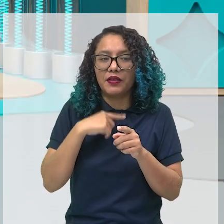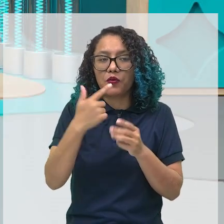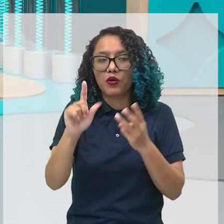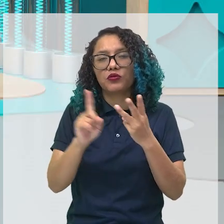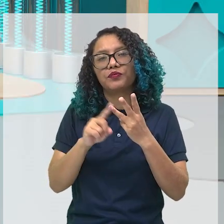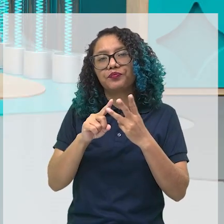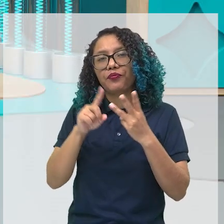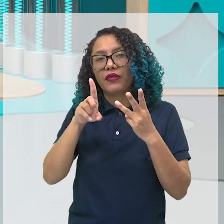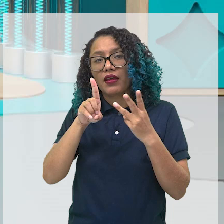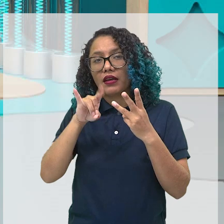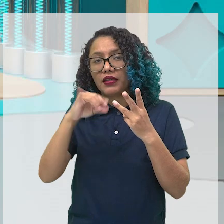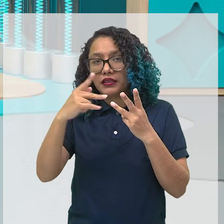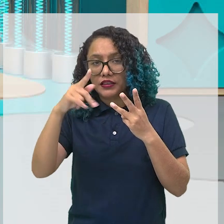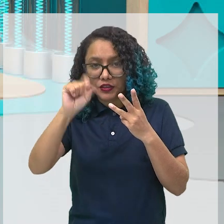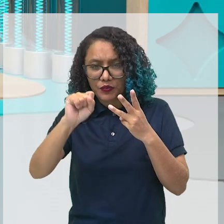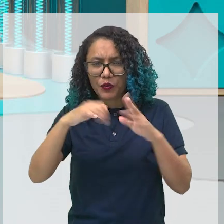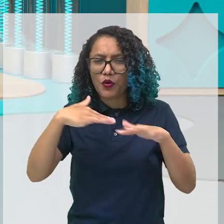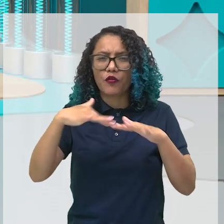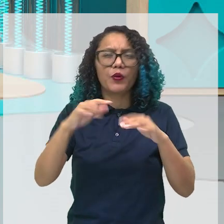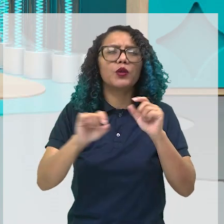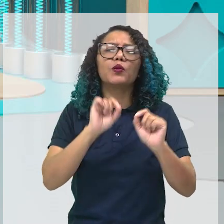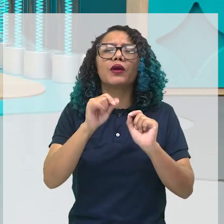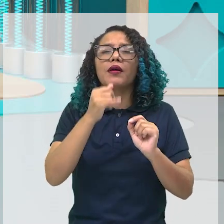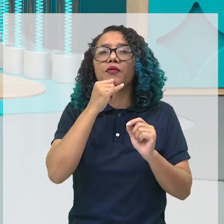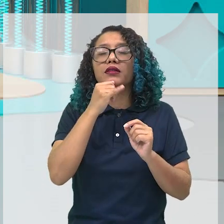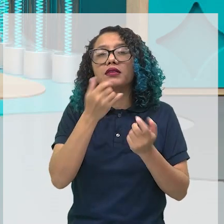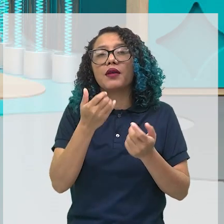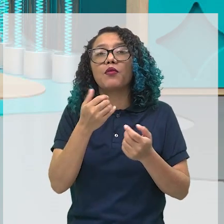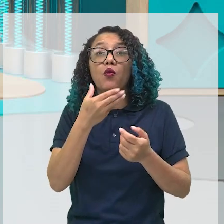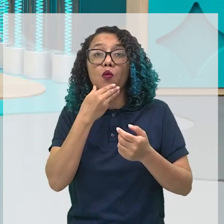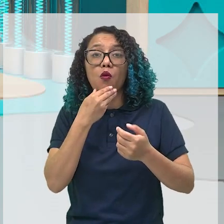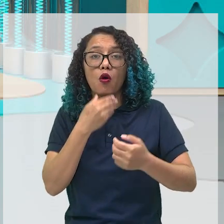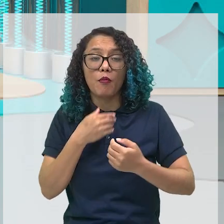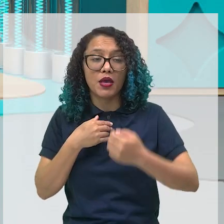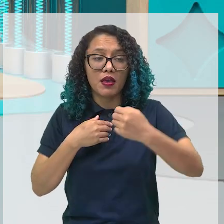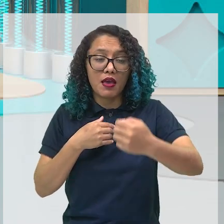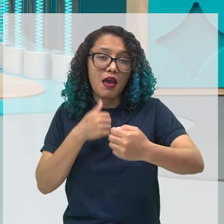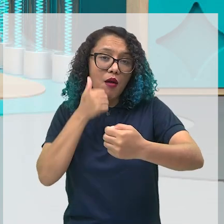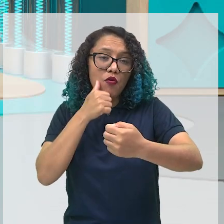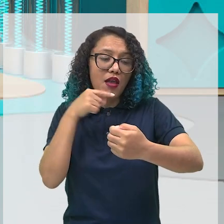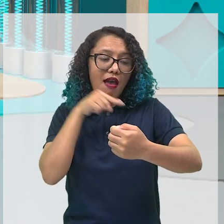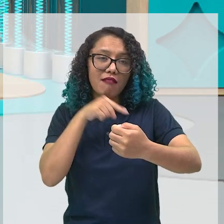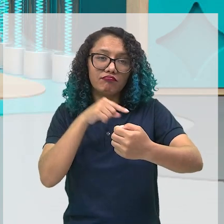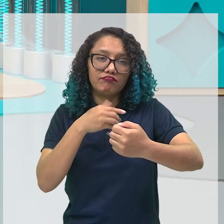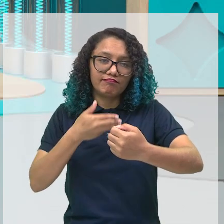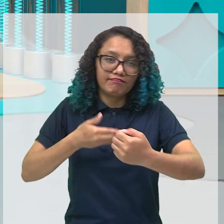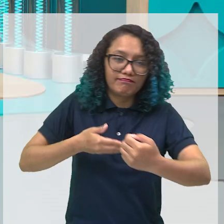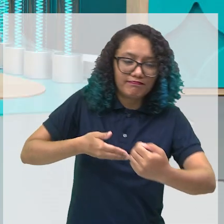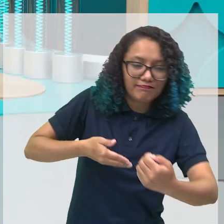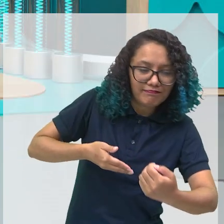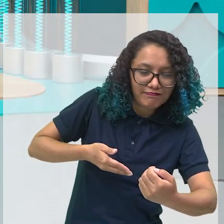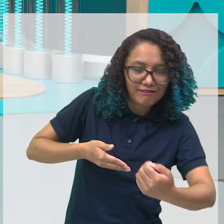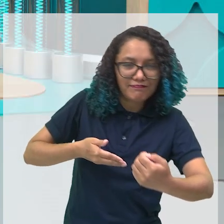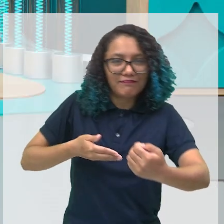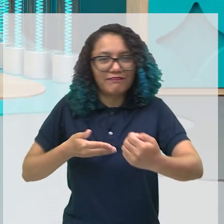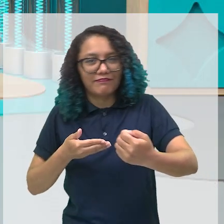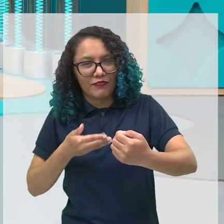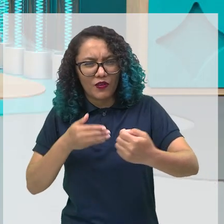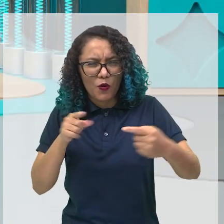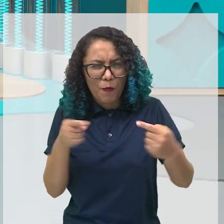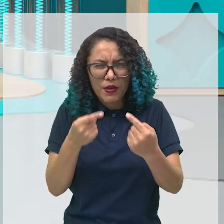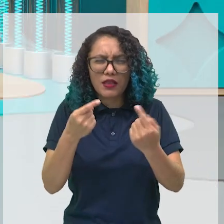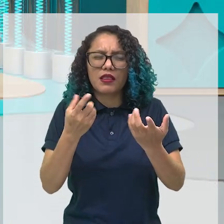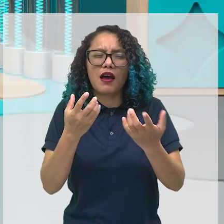dips, que são os movimentos onde o parceiro inclina, né, o outro para trás, criando um efeito dramático